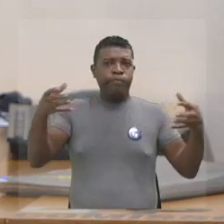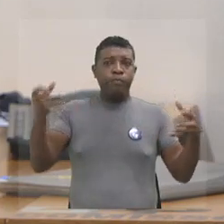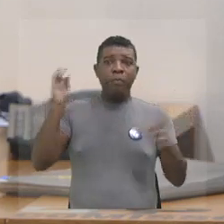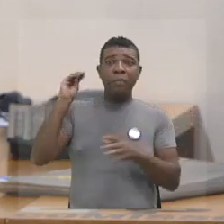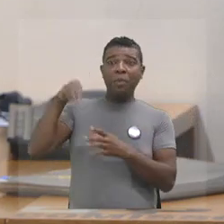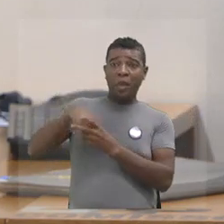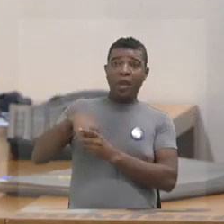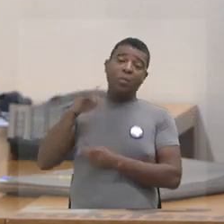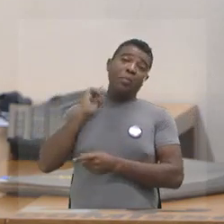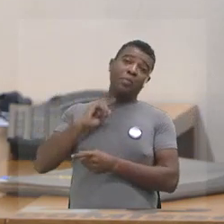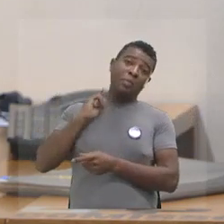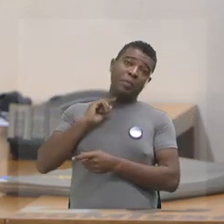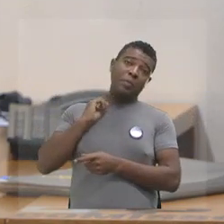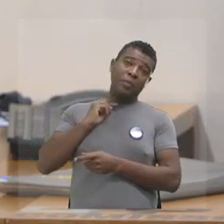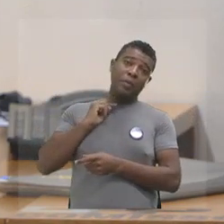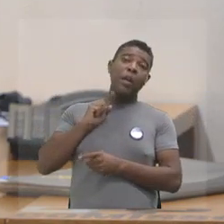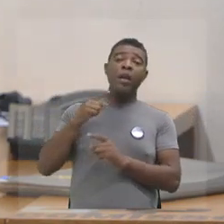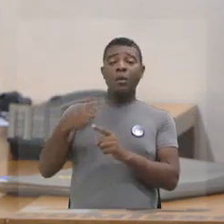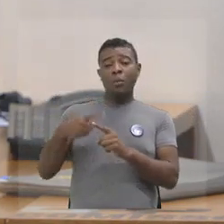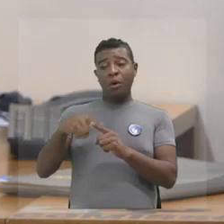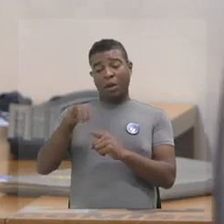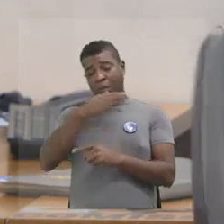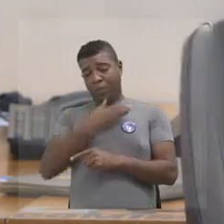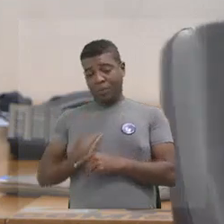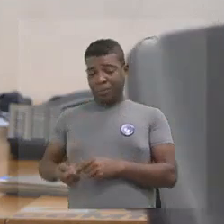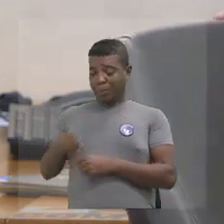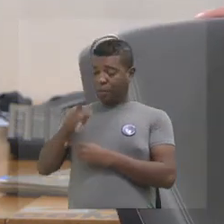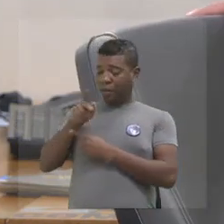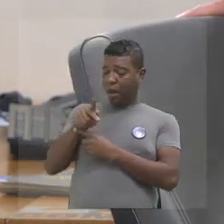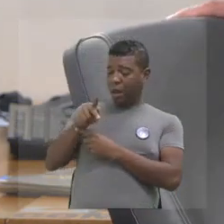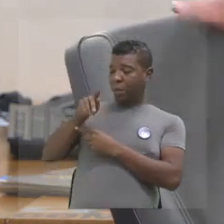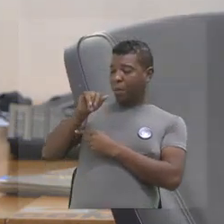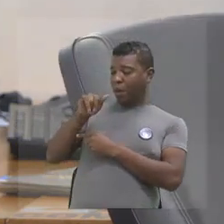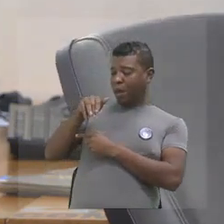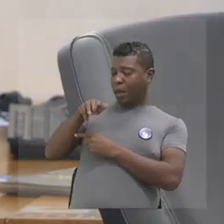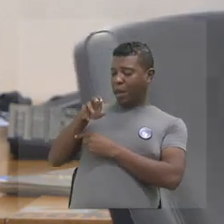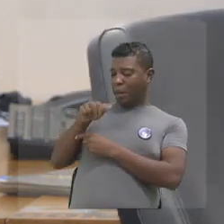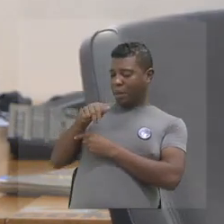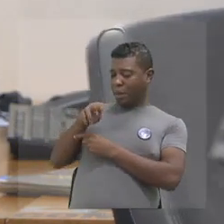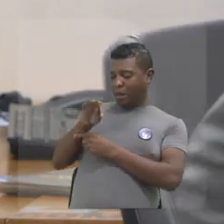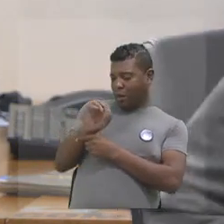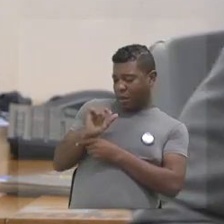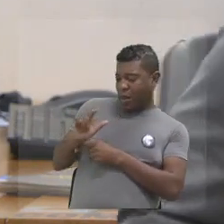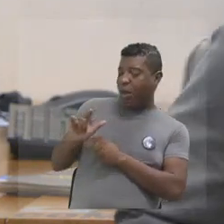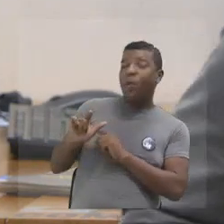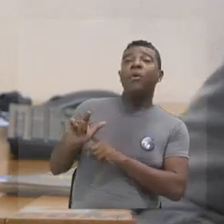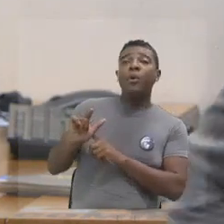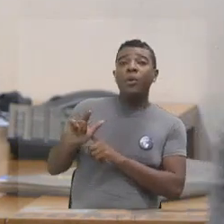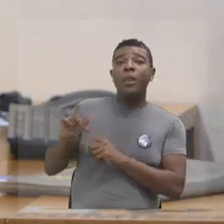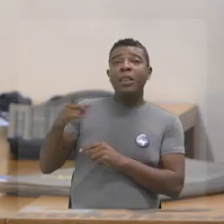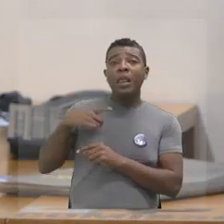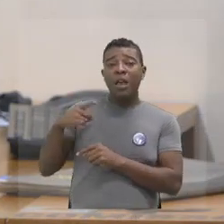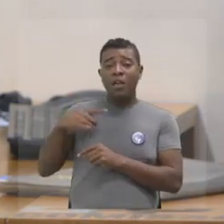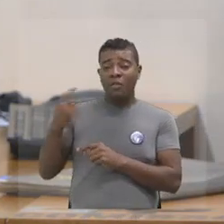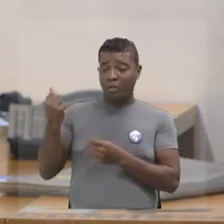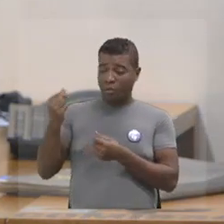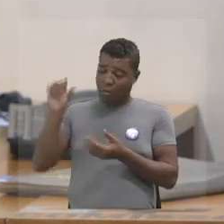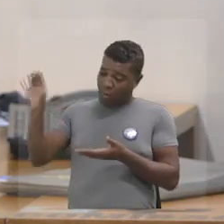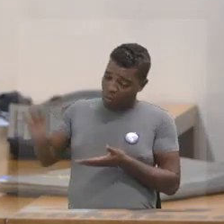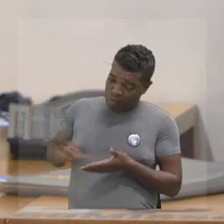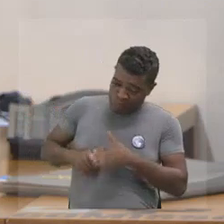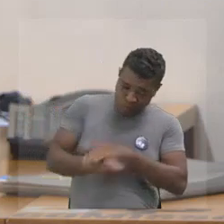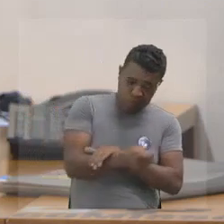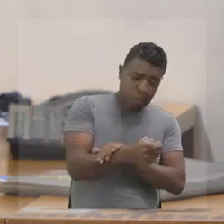aqui investimentos em Minas Gerais na ordem de 28 bilhões